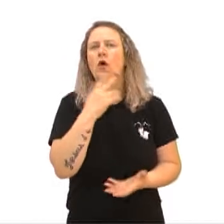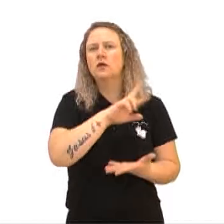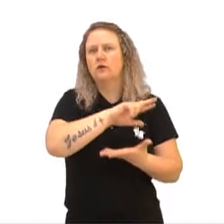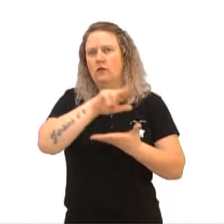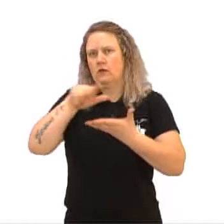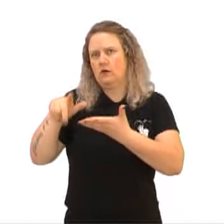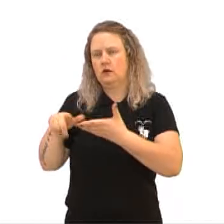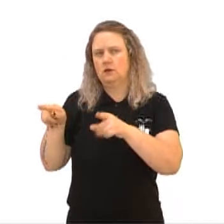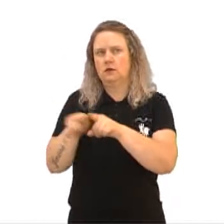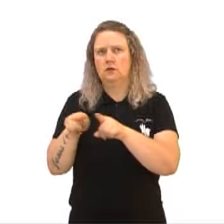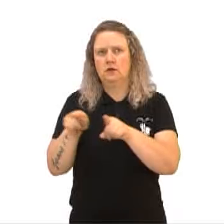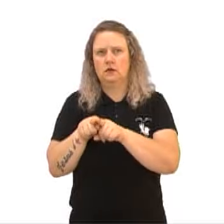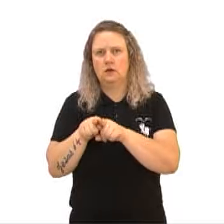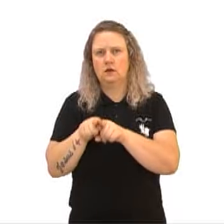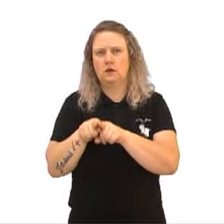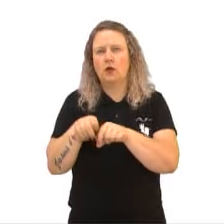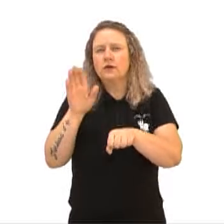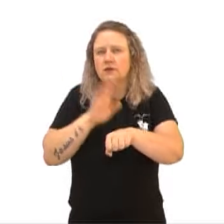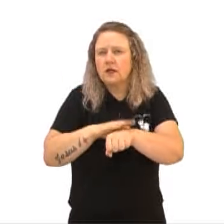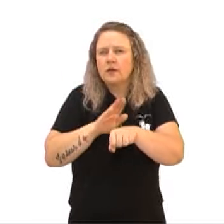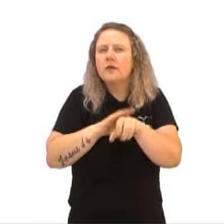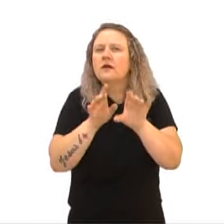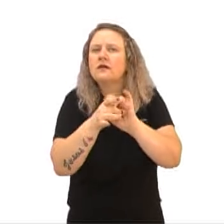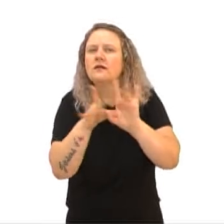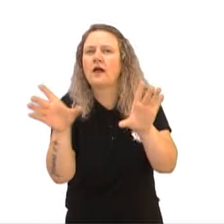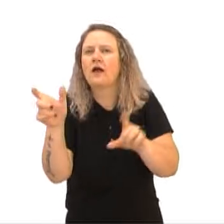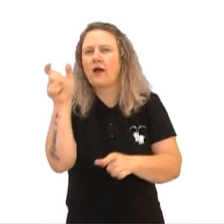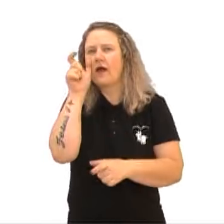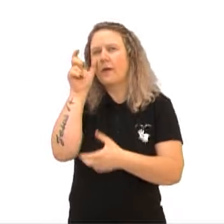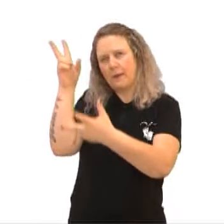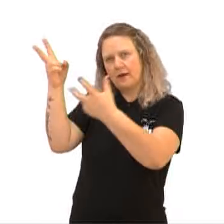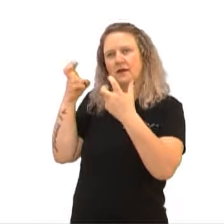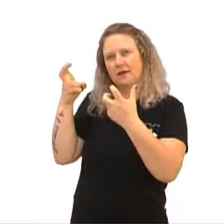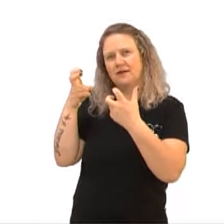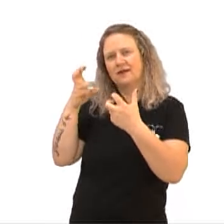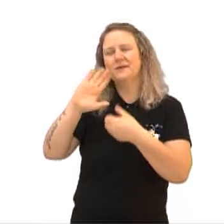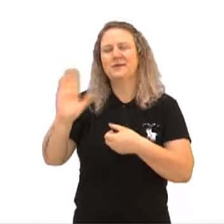Então, deixar um tempinho para que vocês observem essa imagem e daqui a pouco a gente volta.